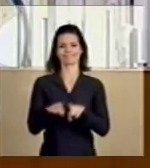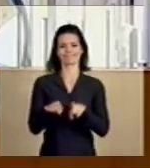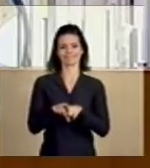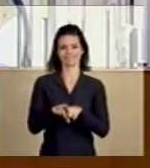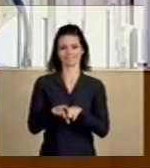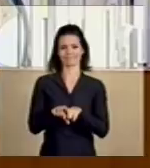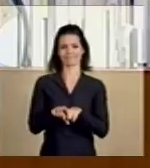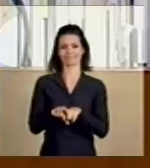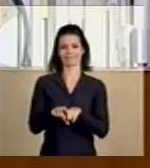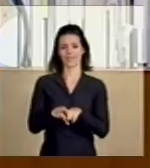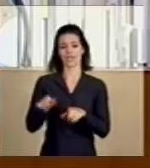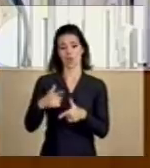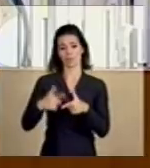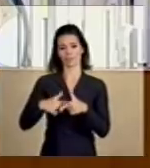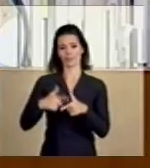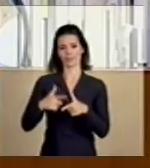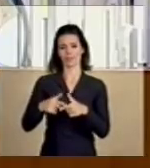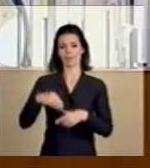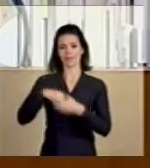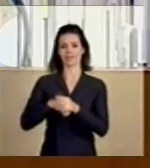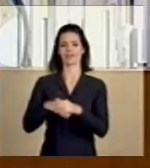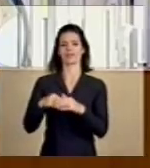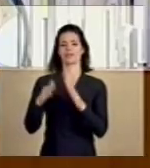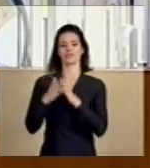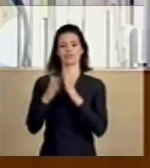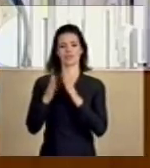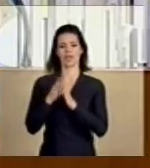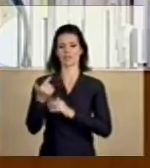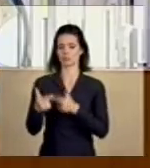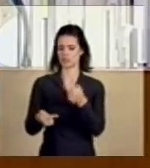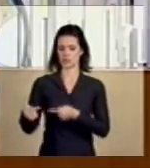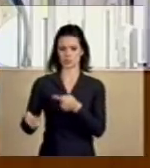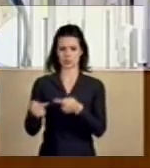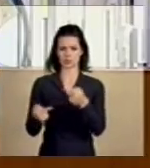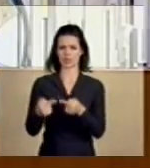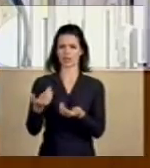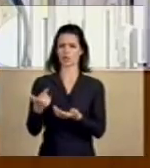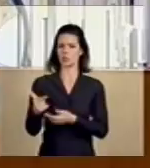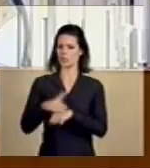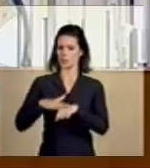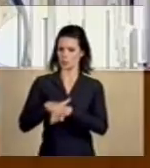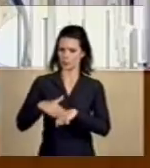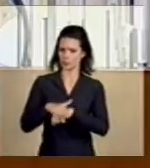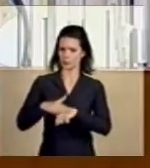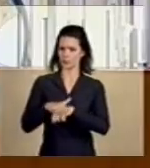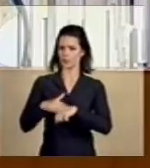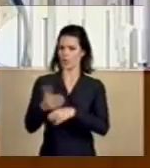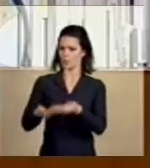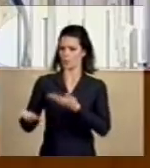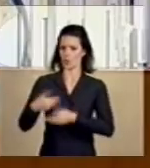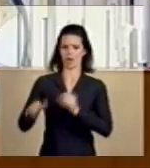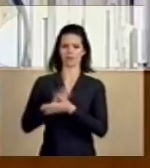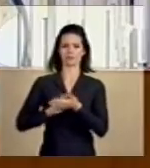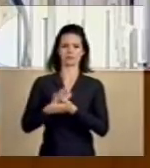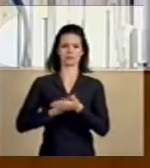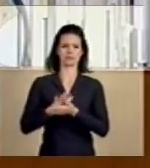invisível dentro de casa. E nem isso é sequer falado. E não é uma coisa em comum. E me deu exemplo no caso de